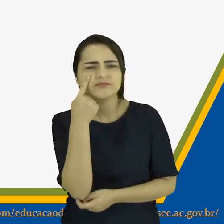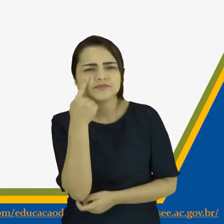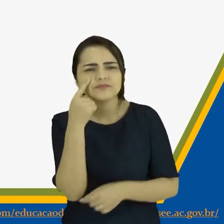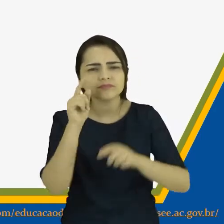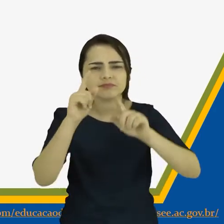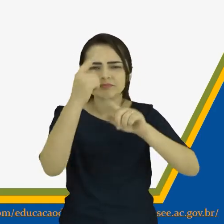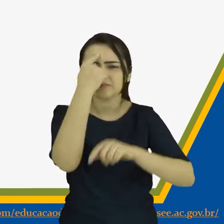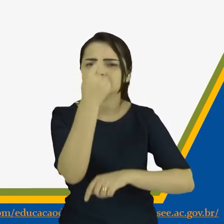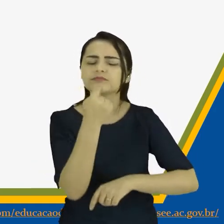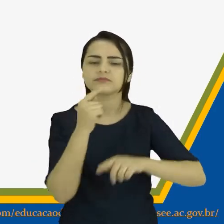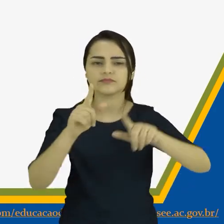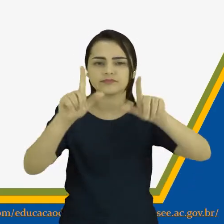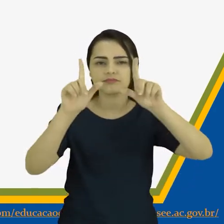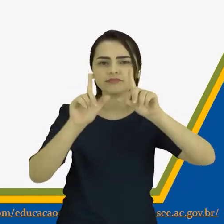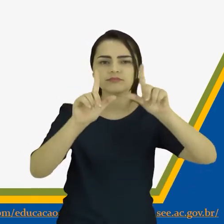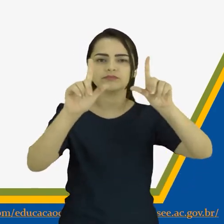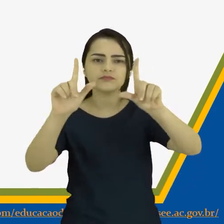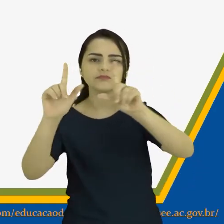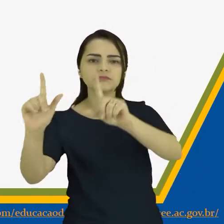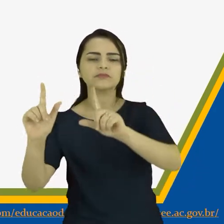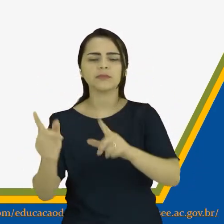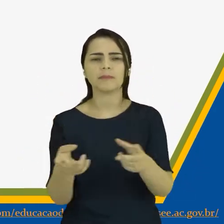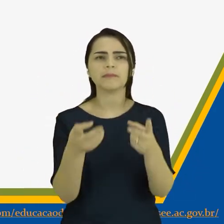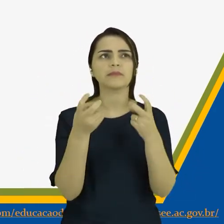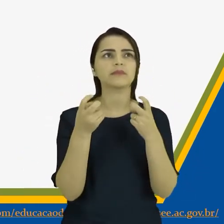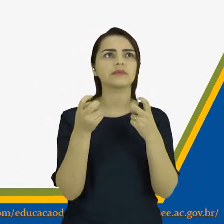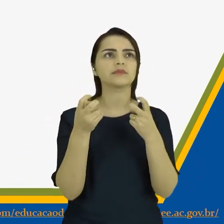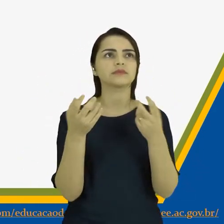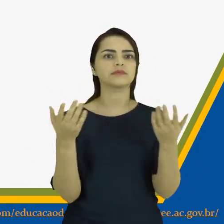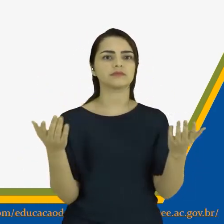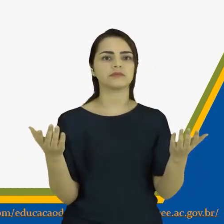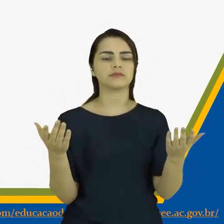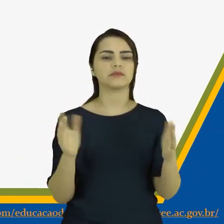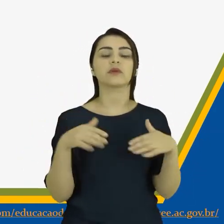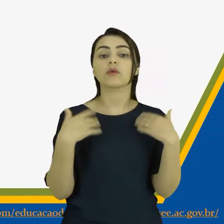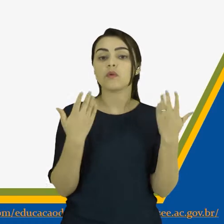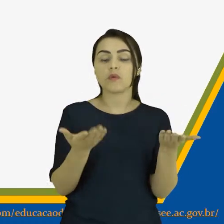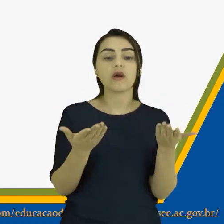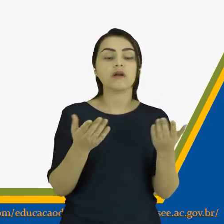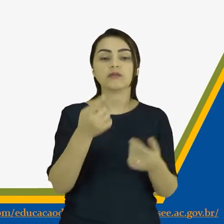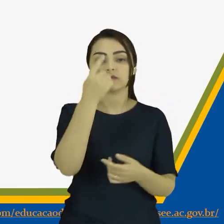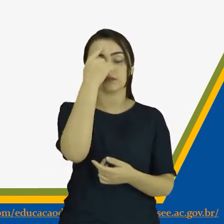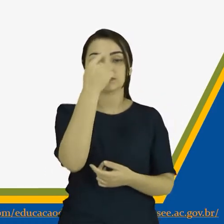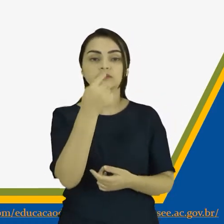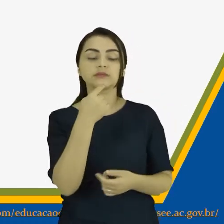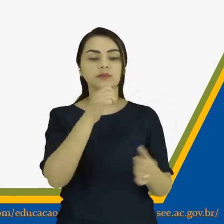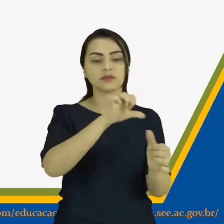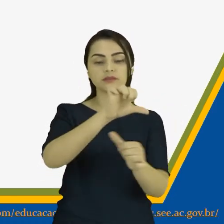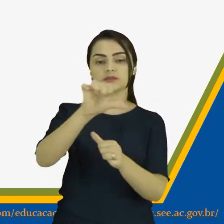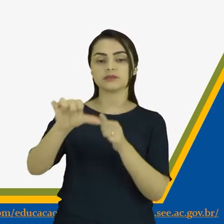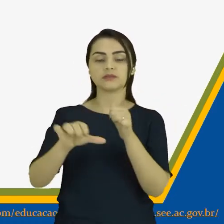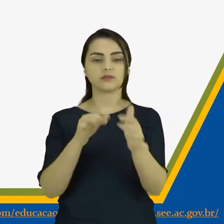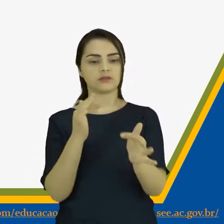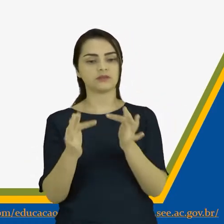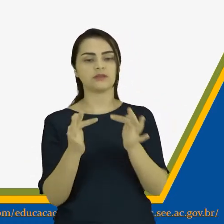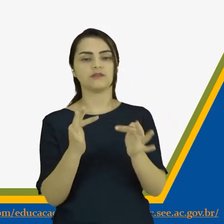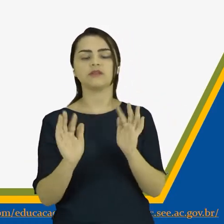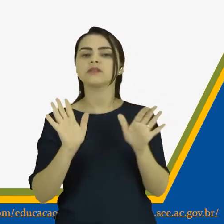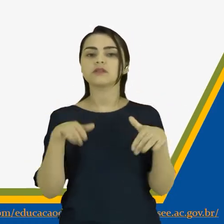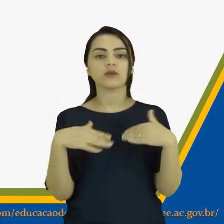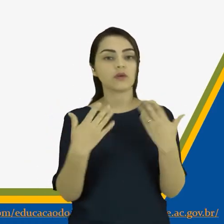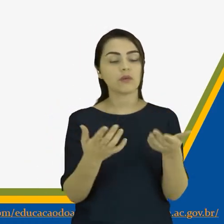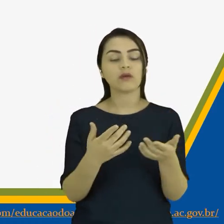agora e observem e percebam qual dessas imagens é transformação física e qual que